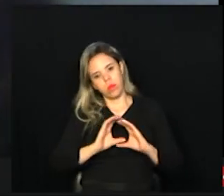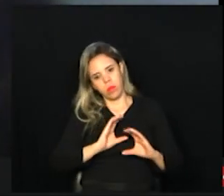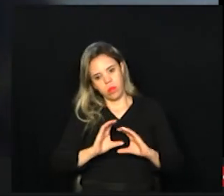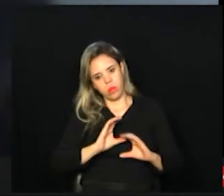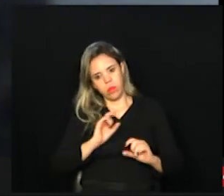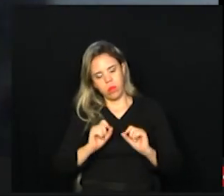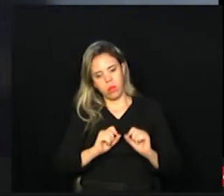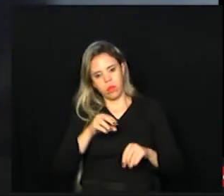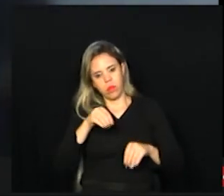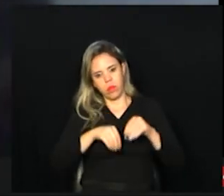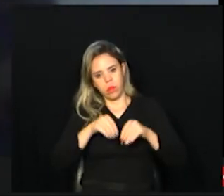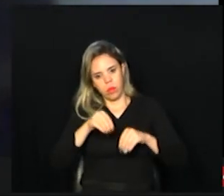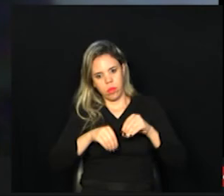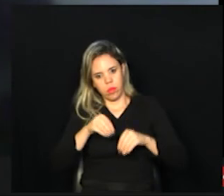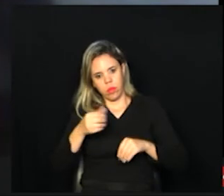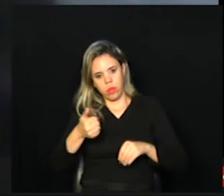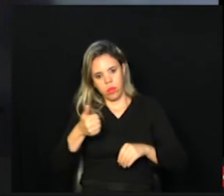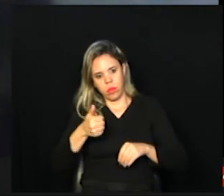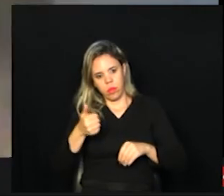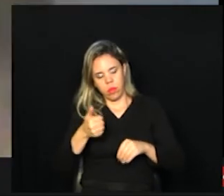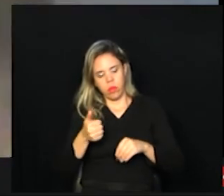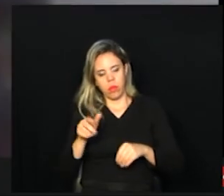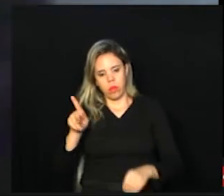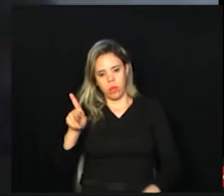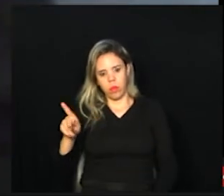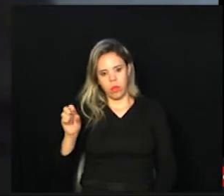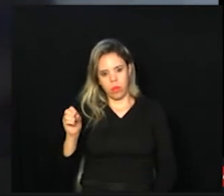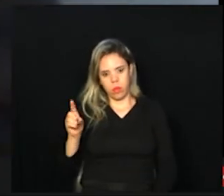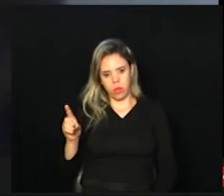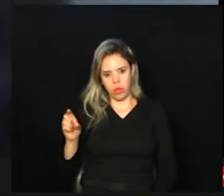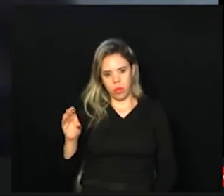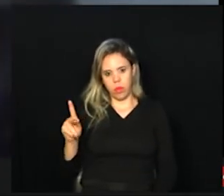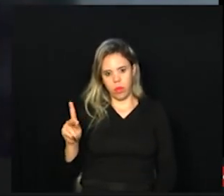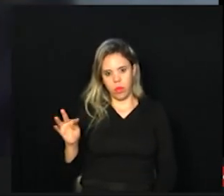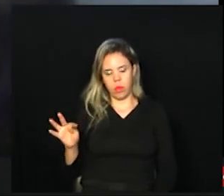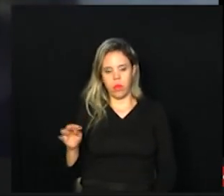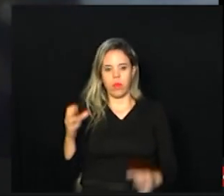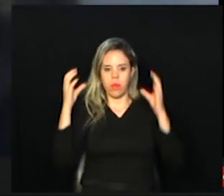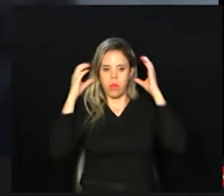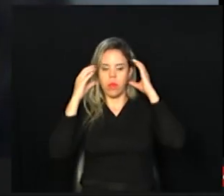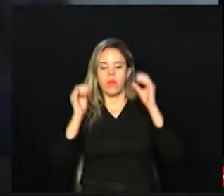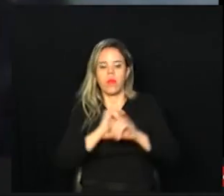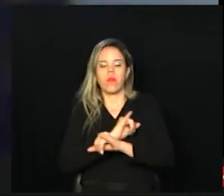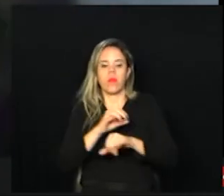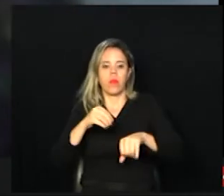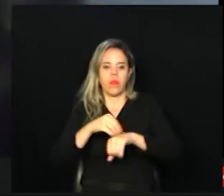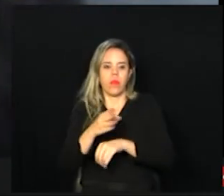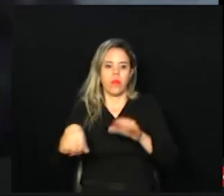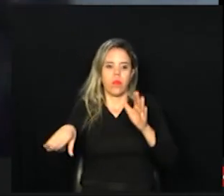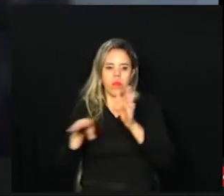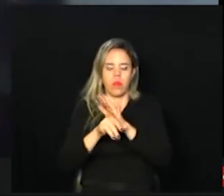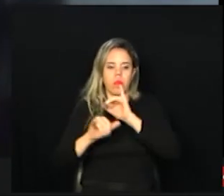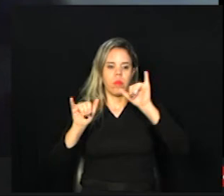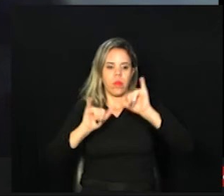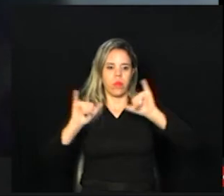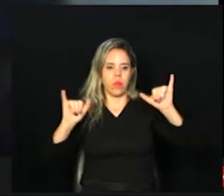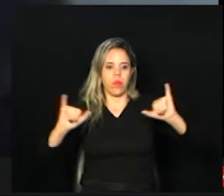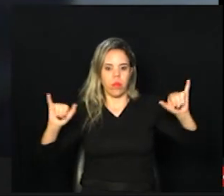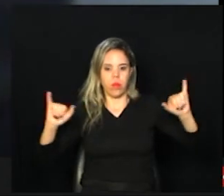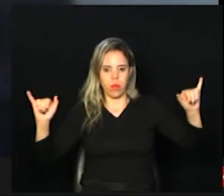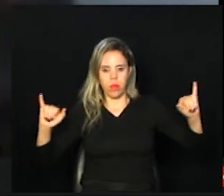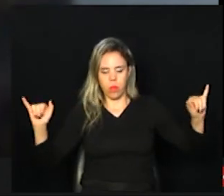para montar, né, primeiro um podcast, depois, quem sabe, uma rádio, onde essas informações, essas campanhas,